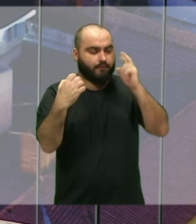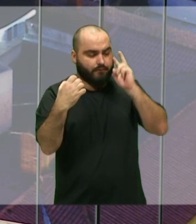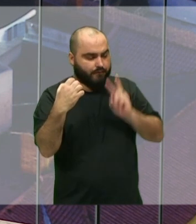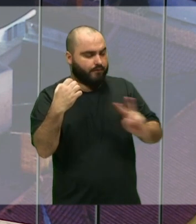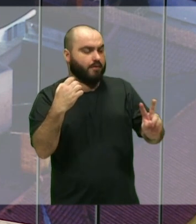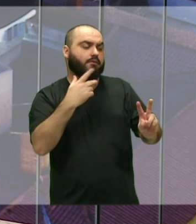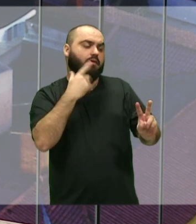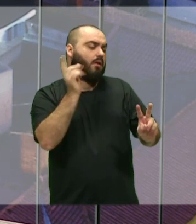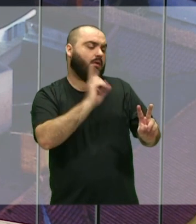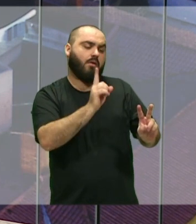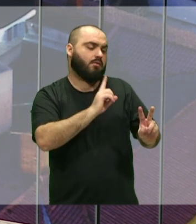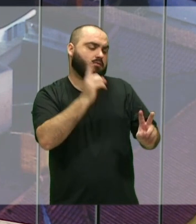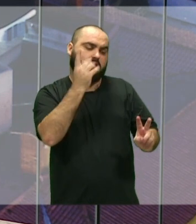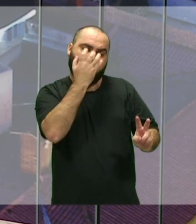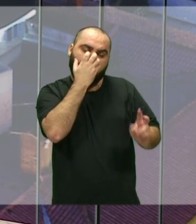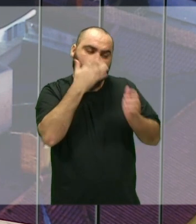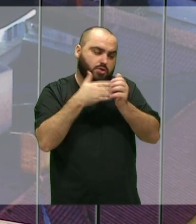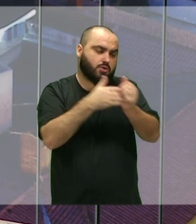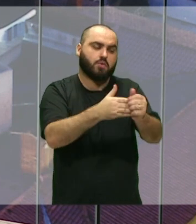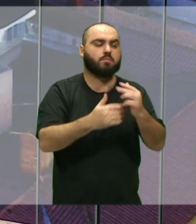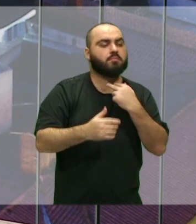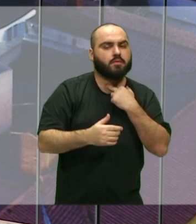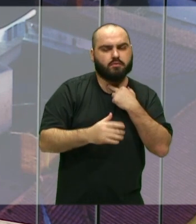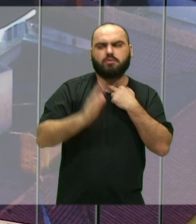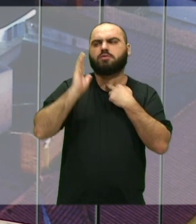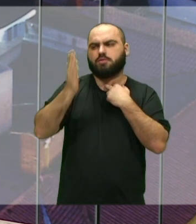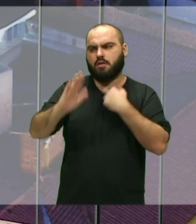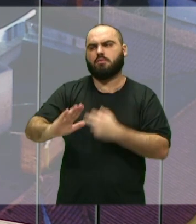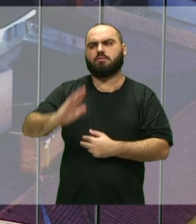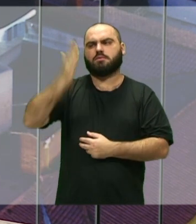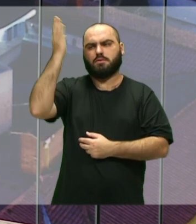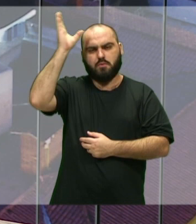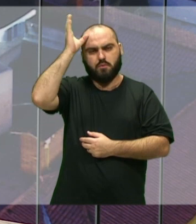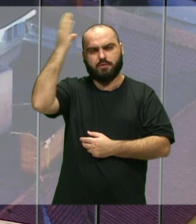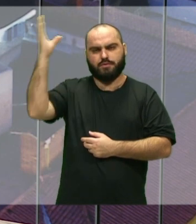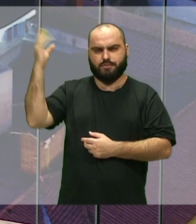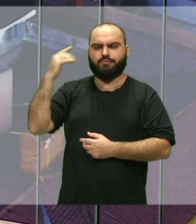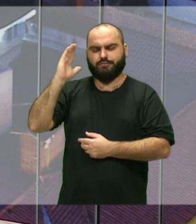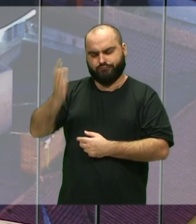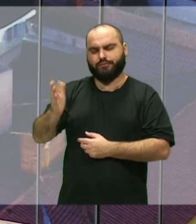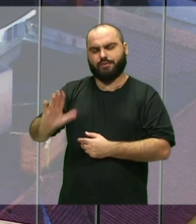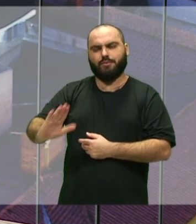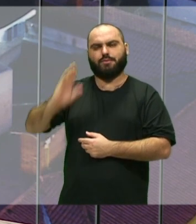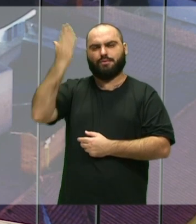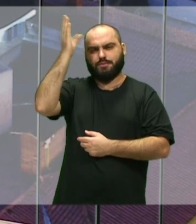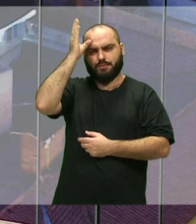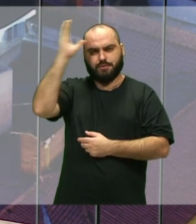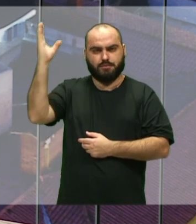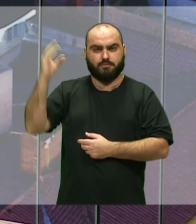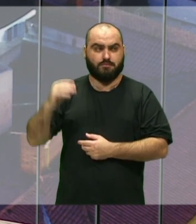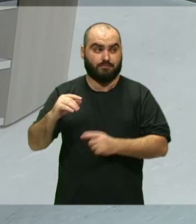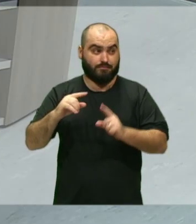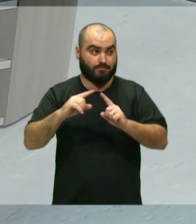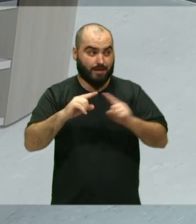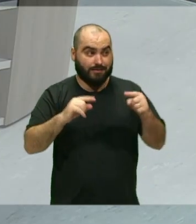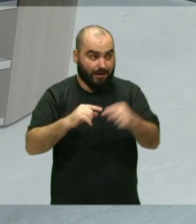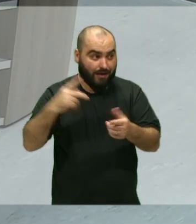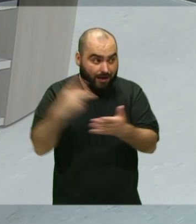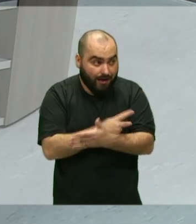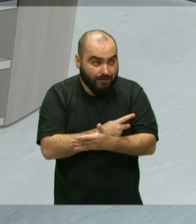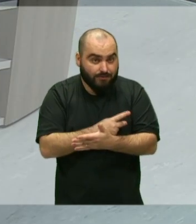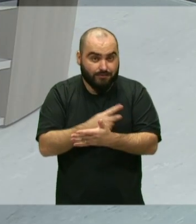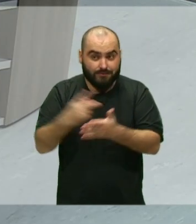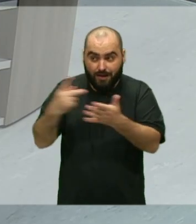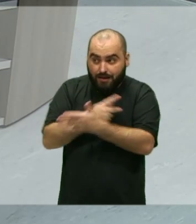e falar, olha, não vou levar, né? Porque o meu carro, já aconteceu lá em Curitiba comigo isso, né? Pois é, mas ele está errado, né? Porque é Sim, contra a lei, ele